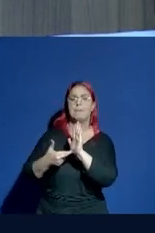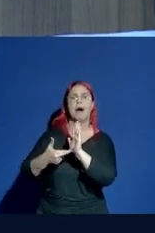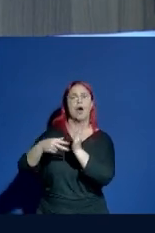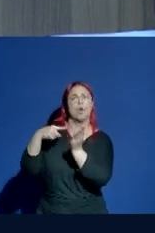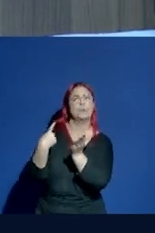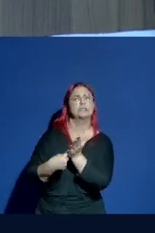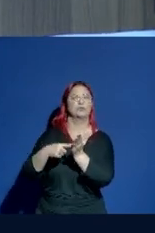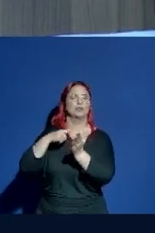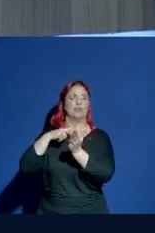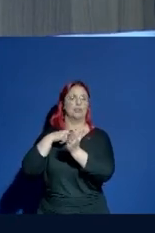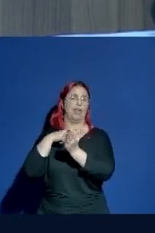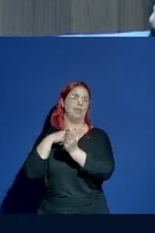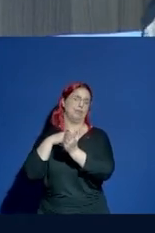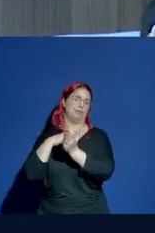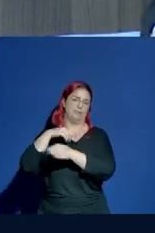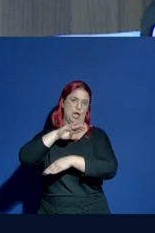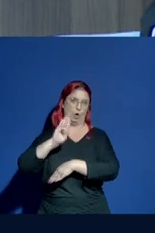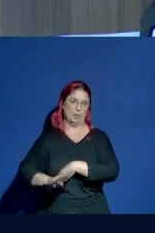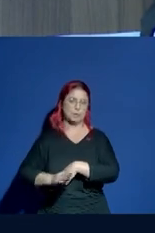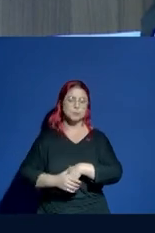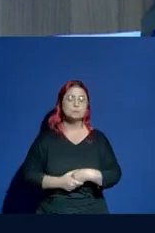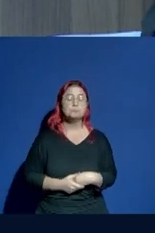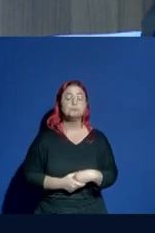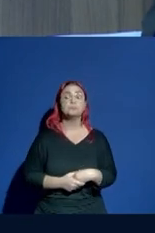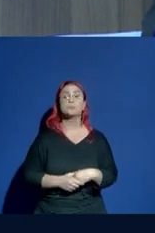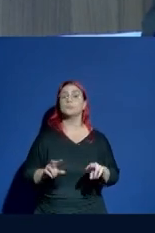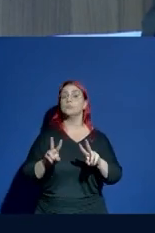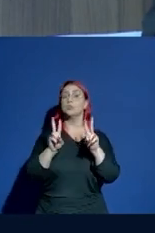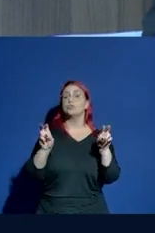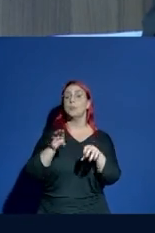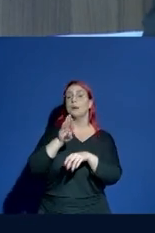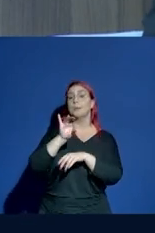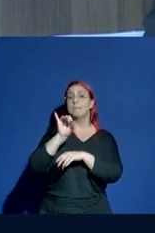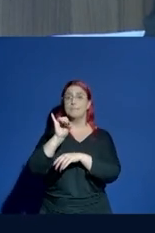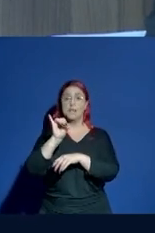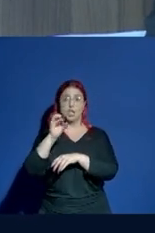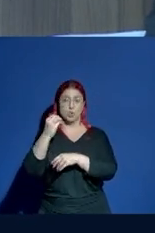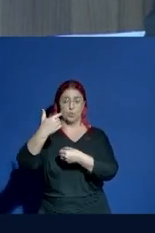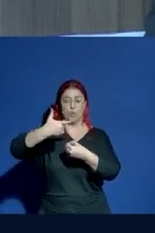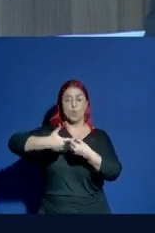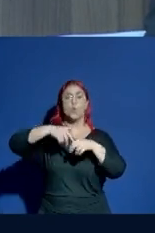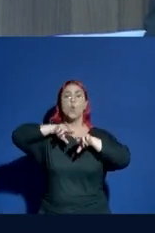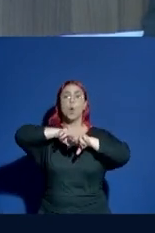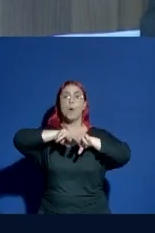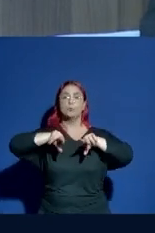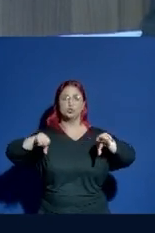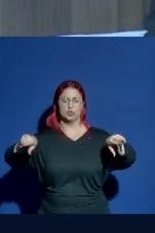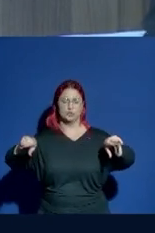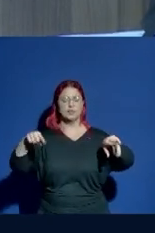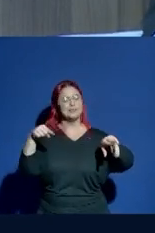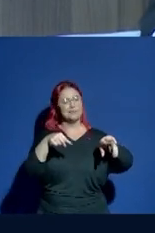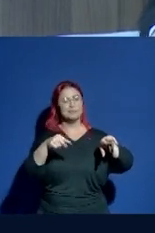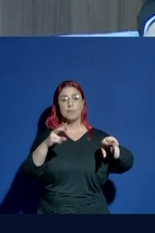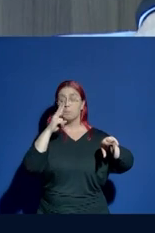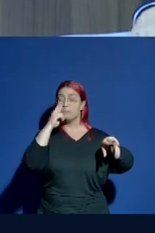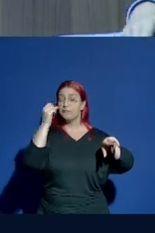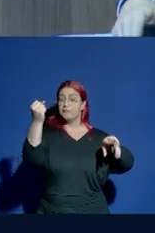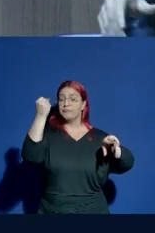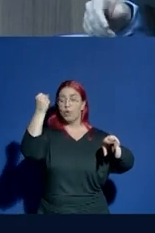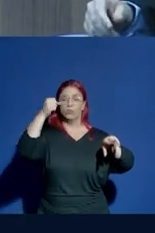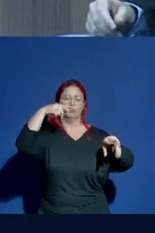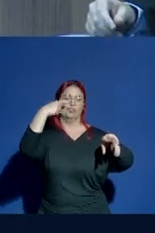nós temos no Brasil estabilidade social a questão dos biocombustíveis é a nossa grande potencialidade